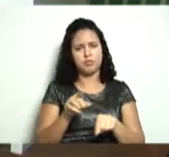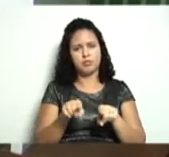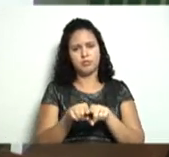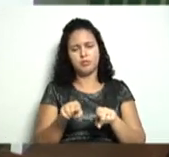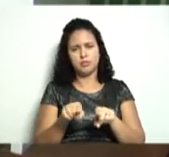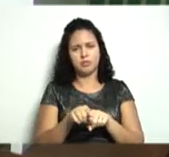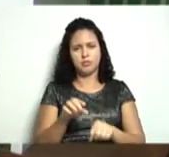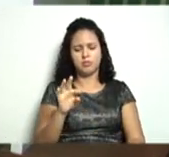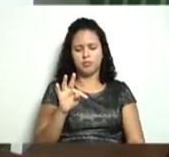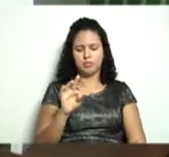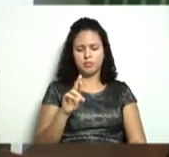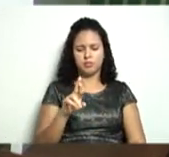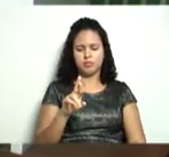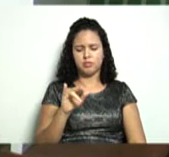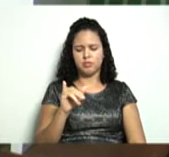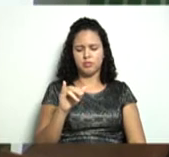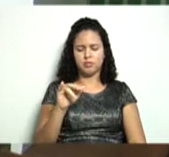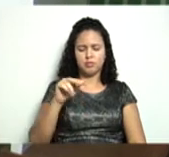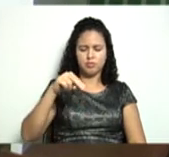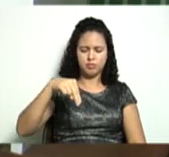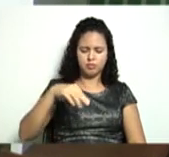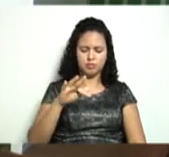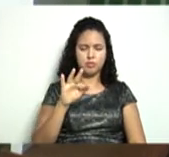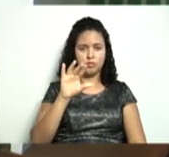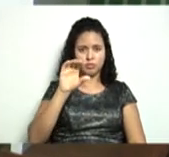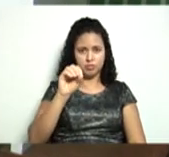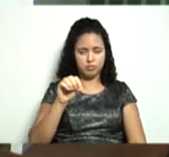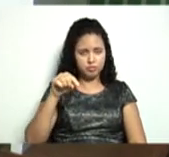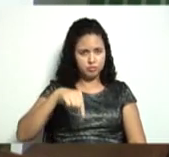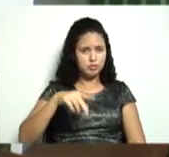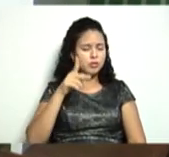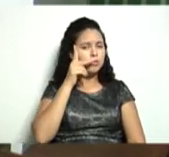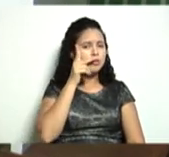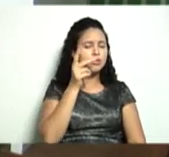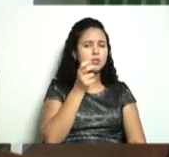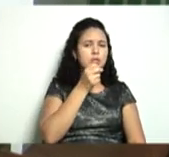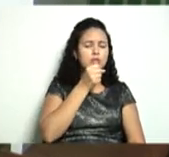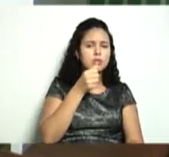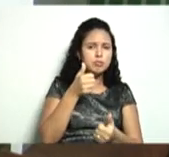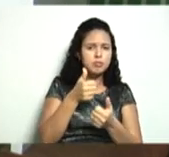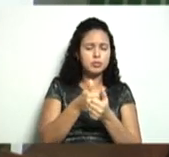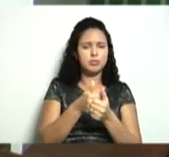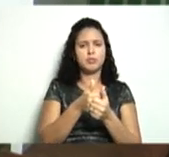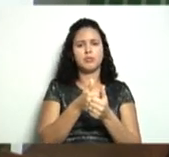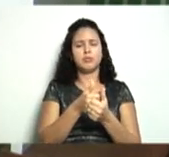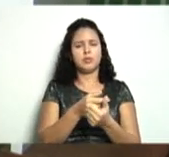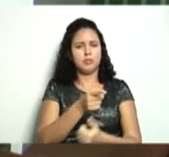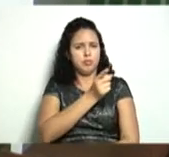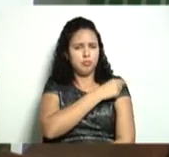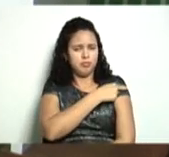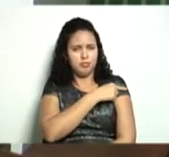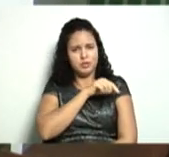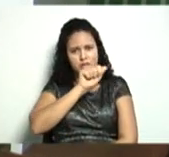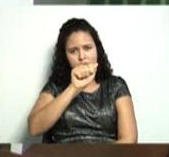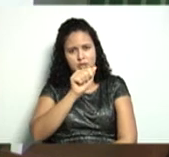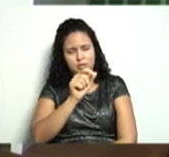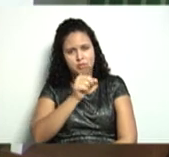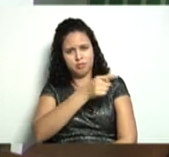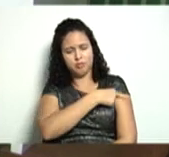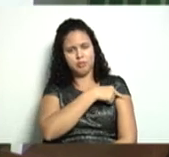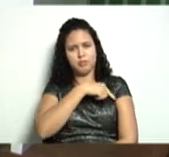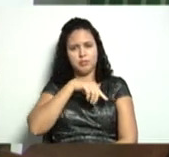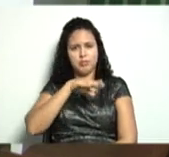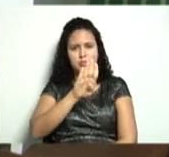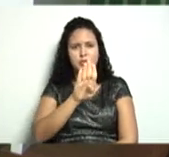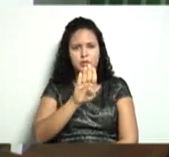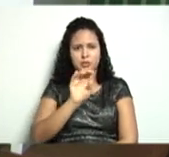Triunfo, aqui de Porto Velho, para o primeiro e para o primeiro B. Primeiro A e primeiro B. Um grande abraço para os